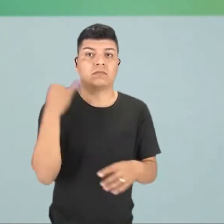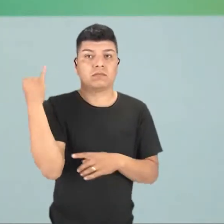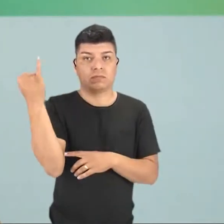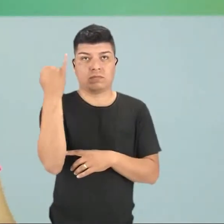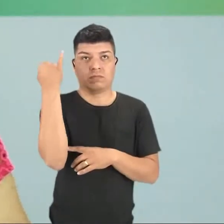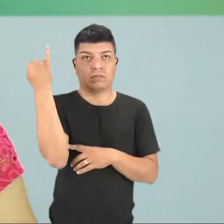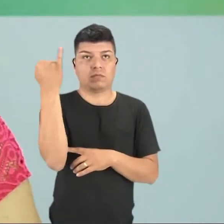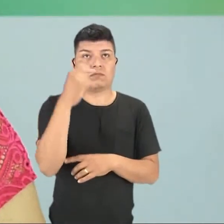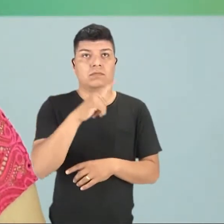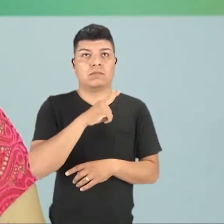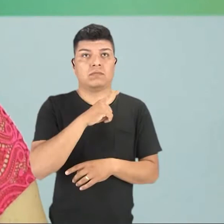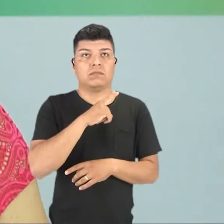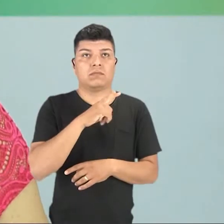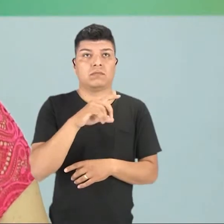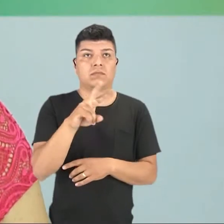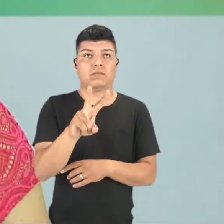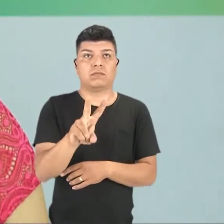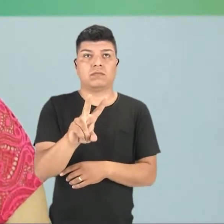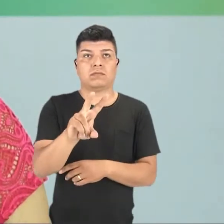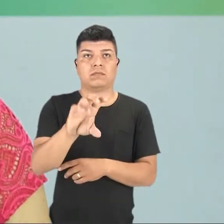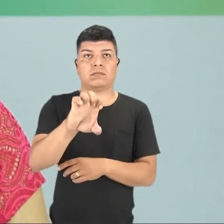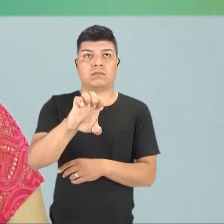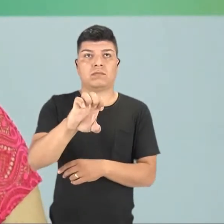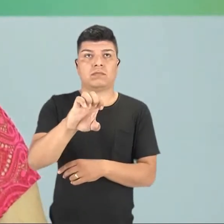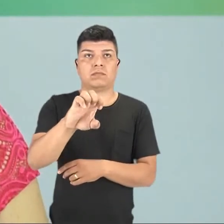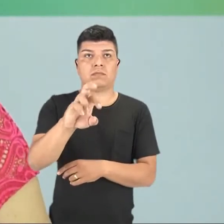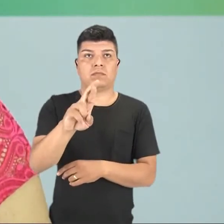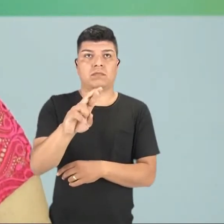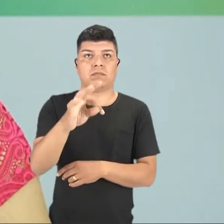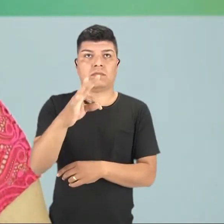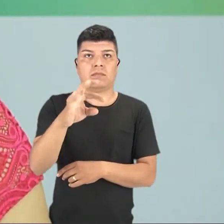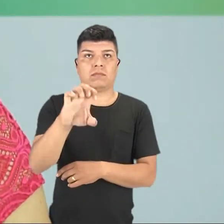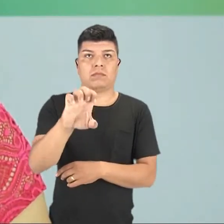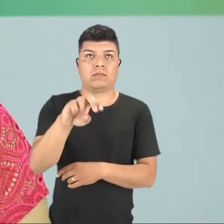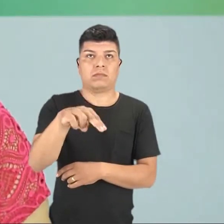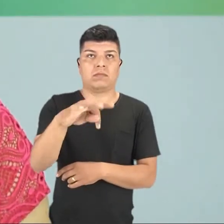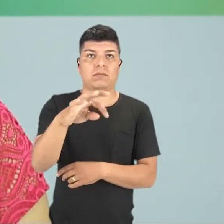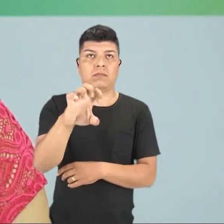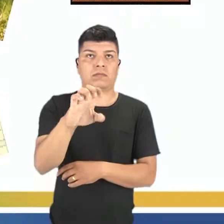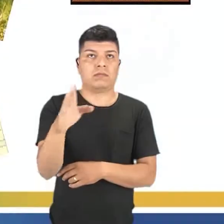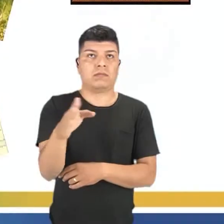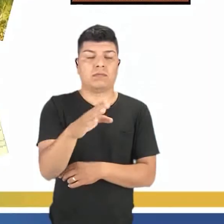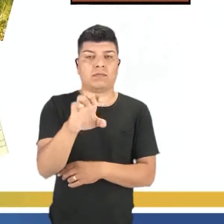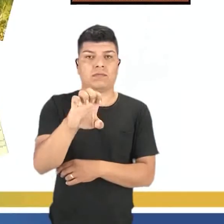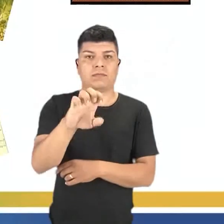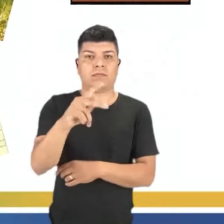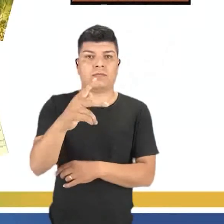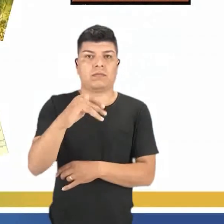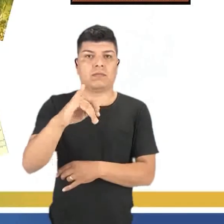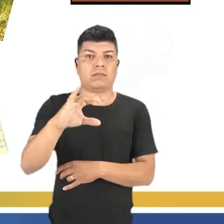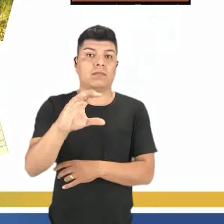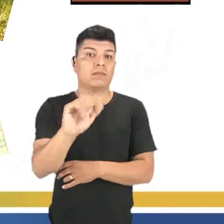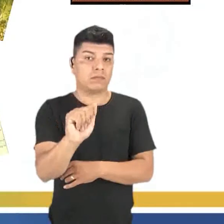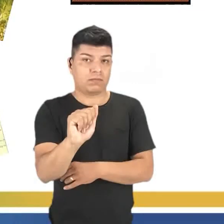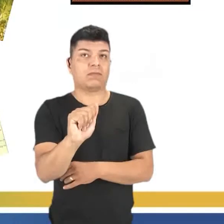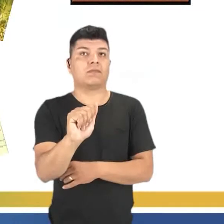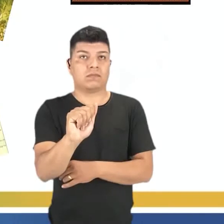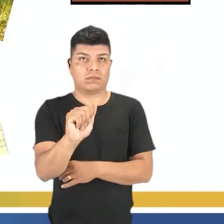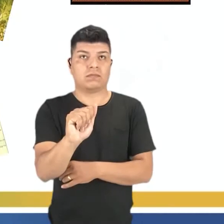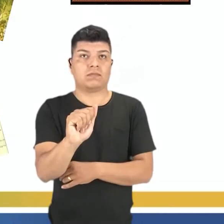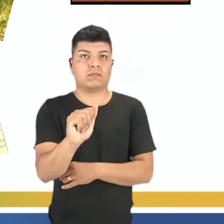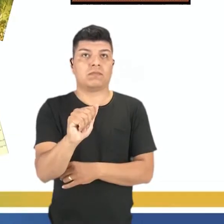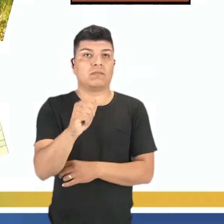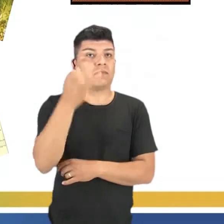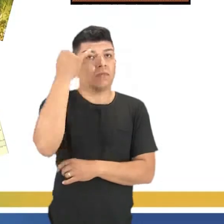temos a vertente épica. Daí, os ícones que vocês estão vendo nos slides remonta